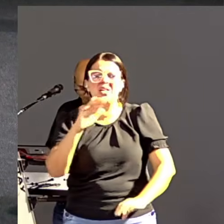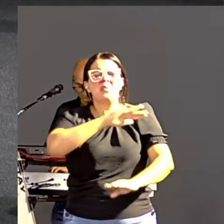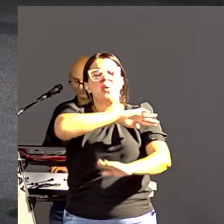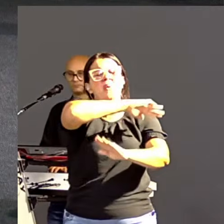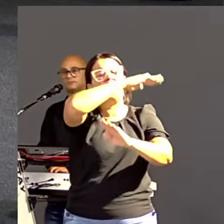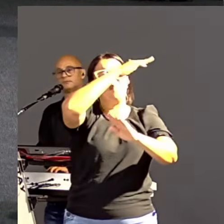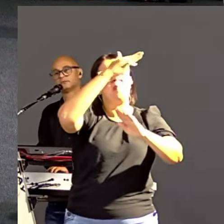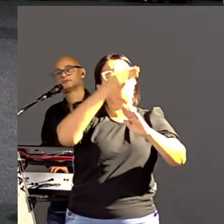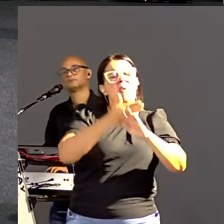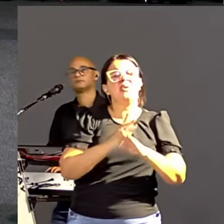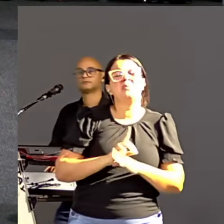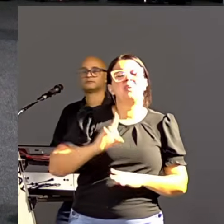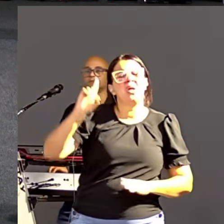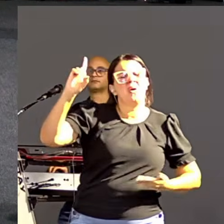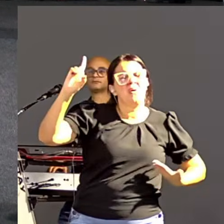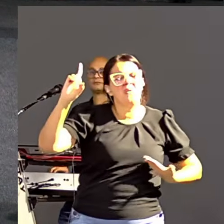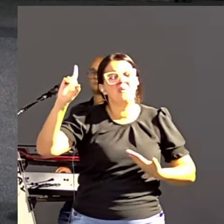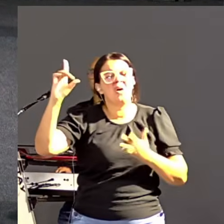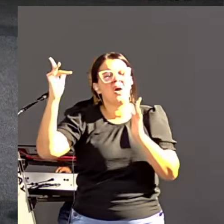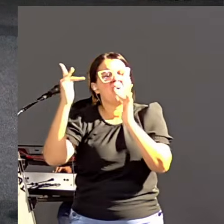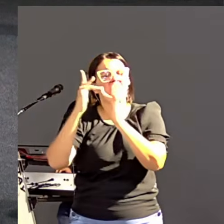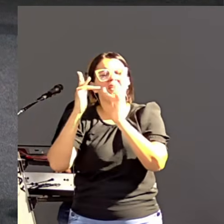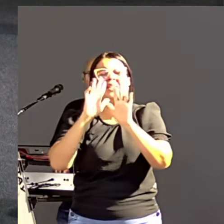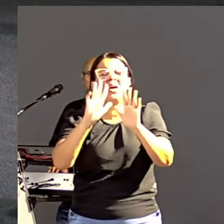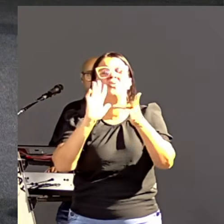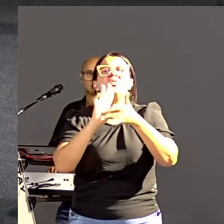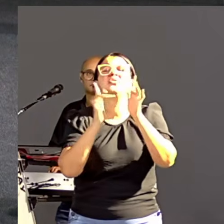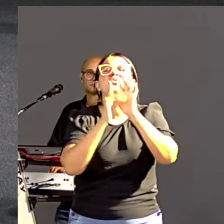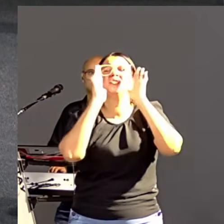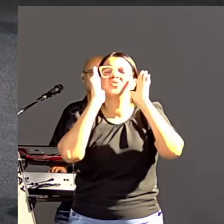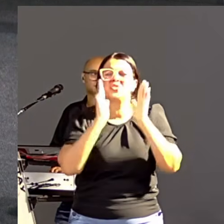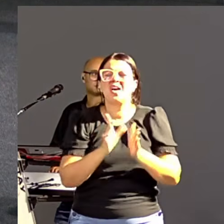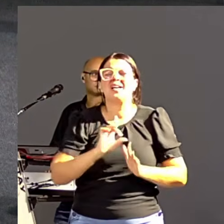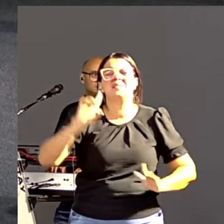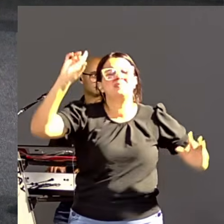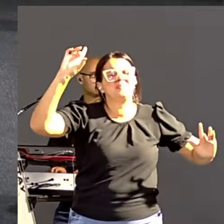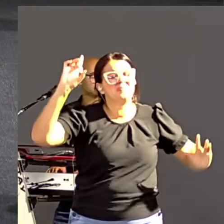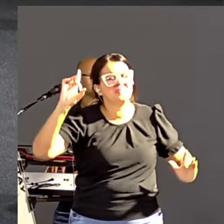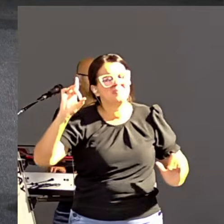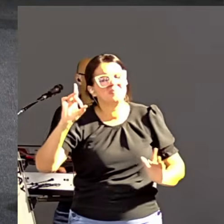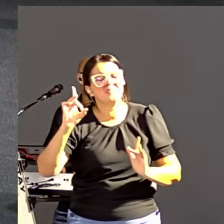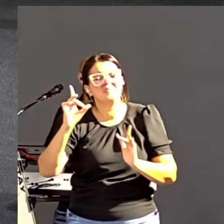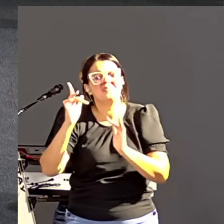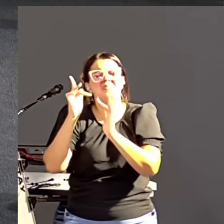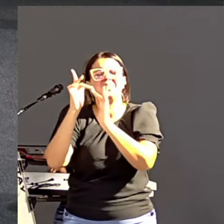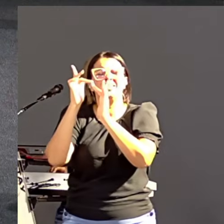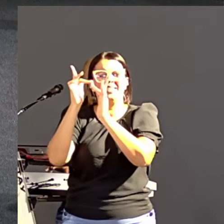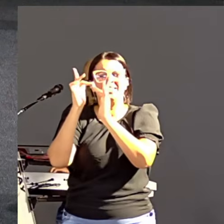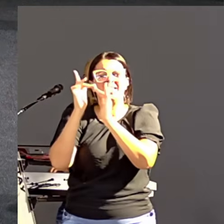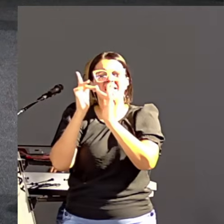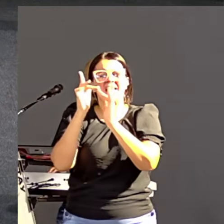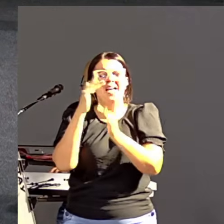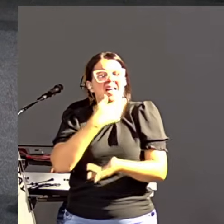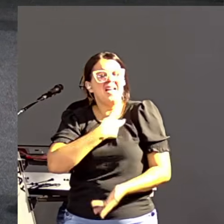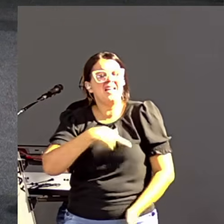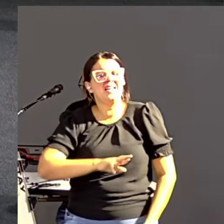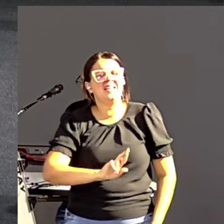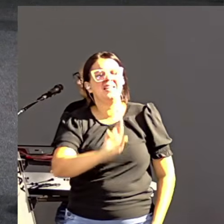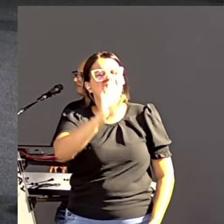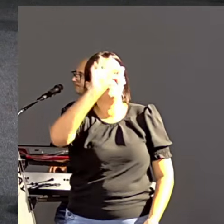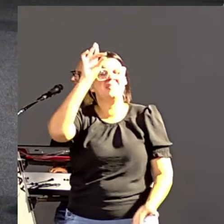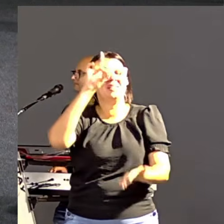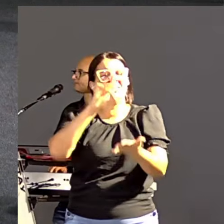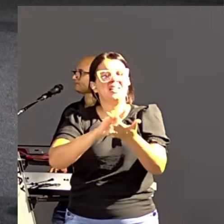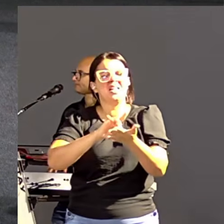Senhor Jesus já criou, já nos religou, Pai. E essa é a verdadeira religião. A religião, meu Deus,